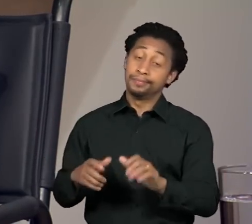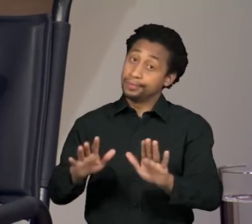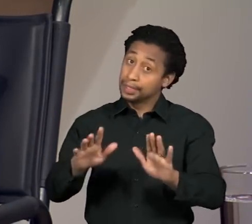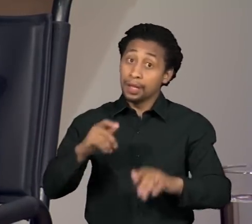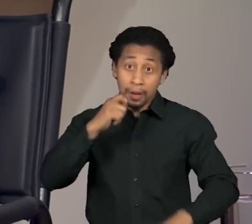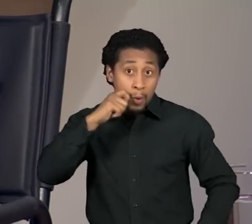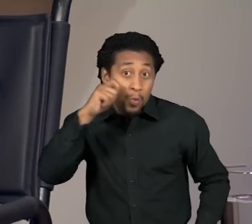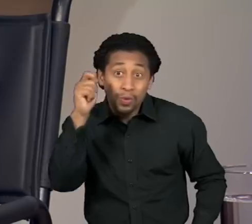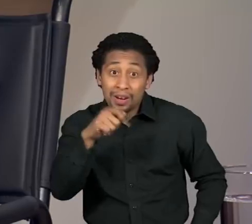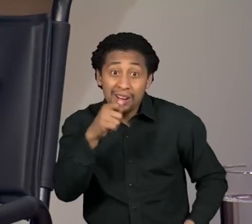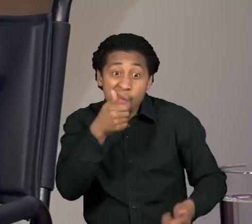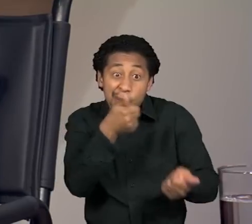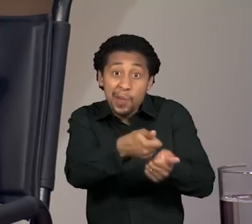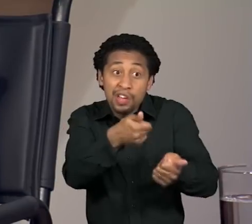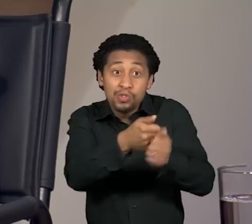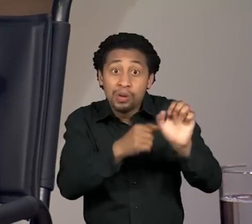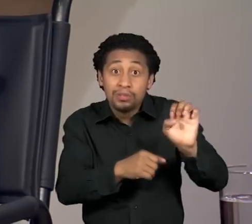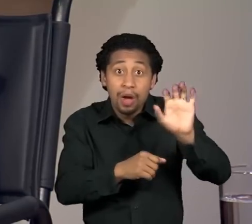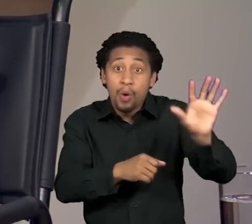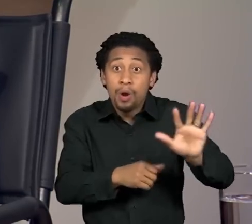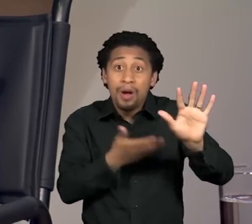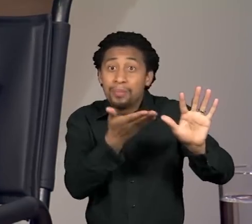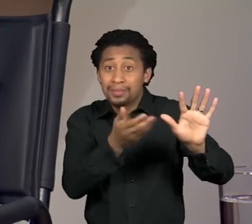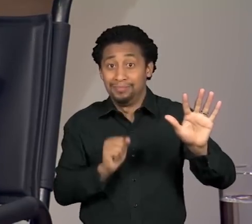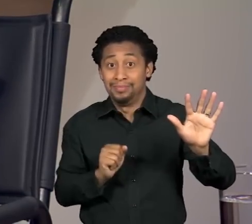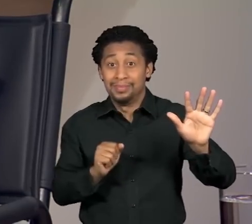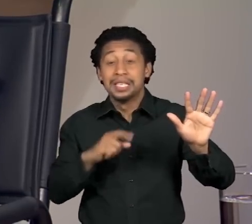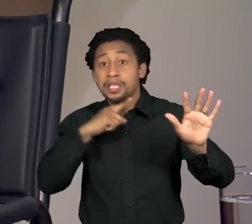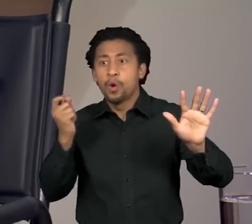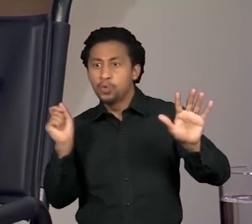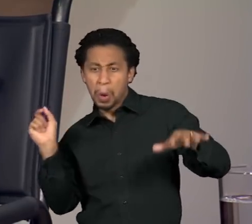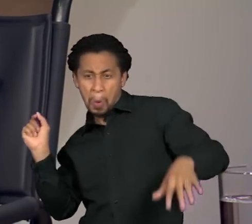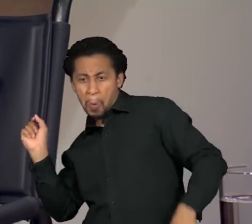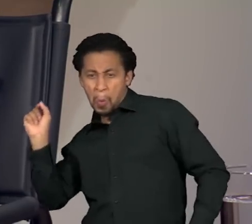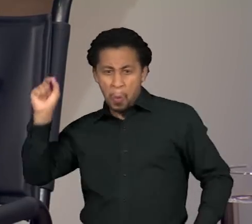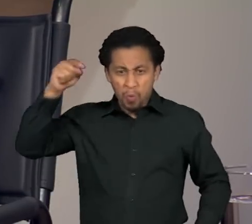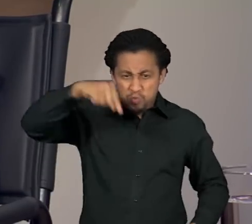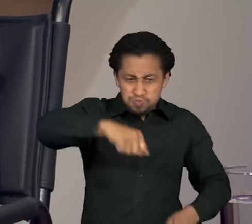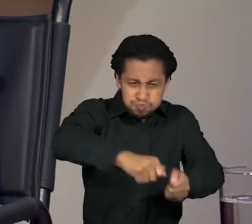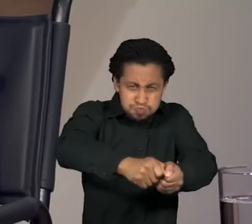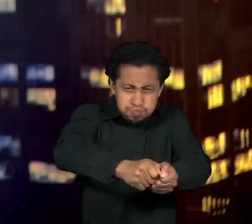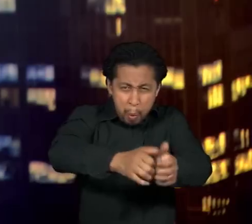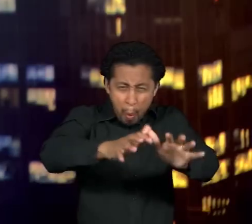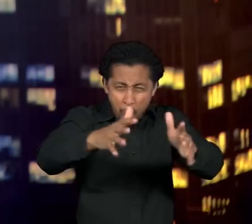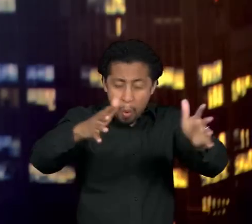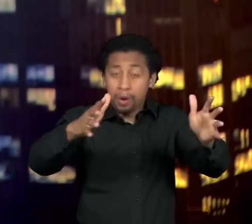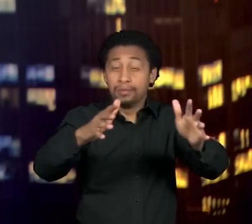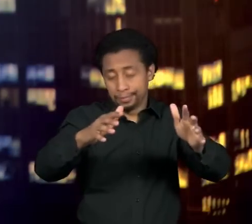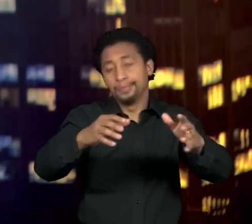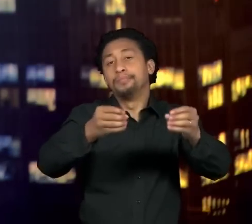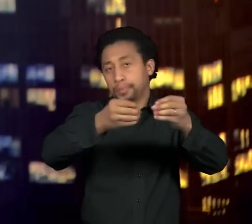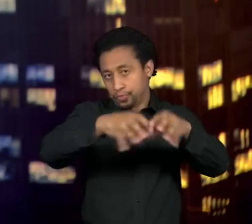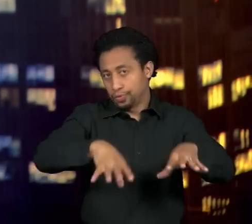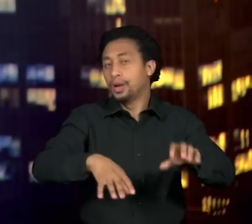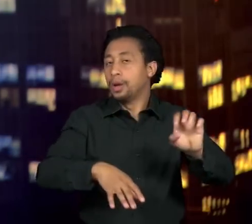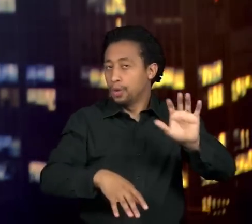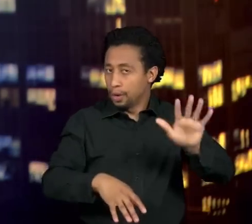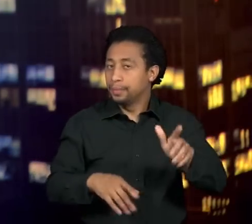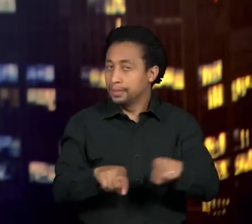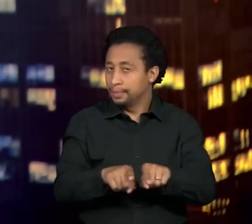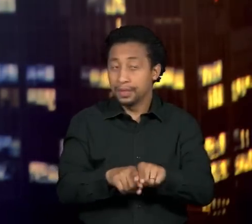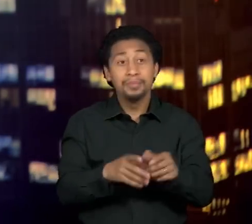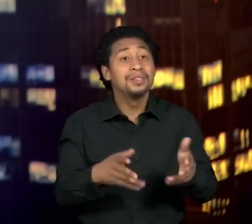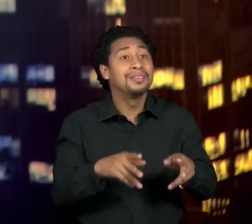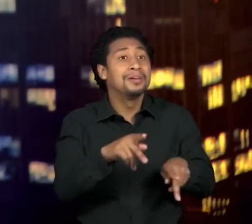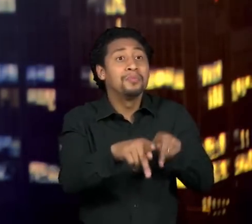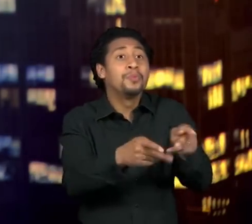do lado da Europa. Então, qualquer coisa que for utilizada nuclear vai ter um efeito para a comunidade europeia. E um efeito também contra a sua própria população, não, sim,